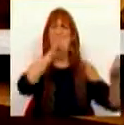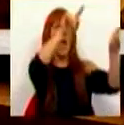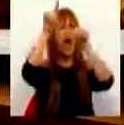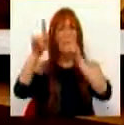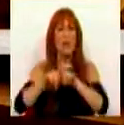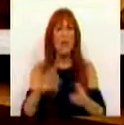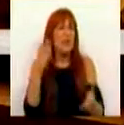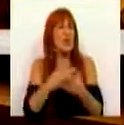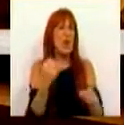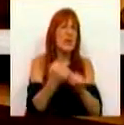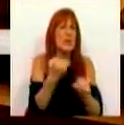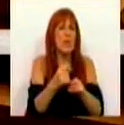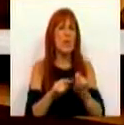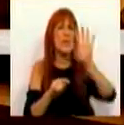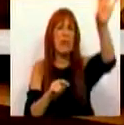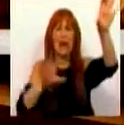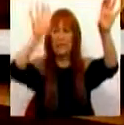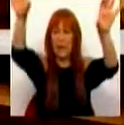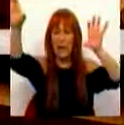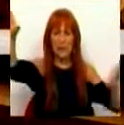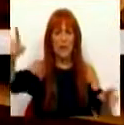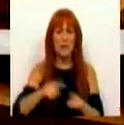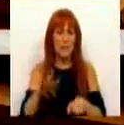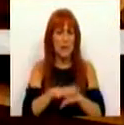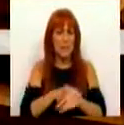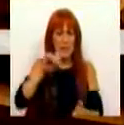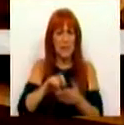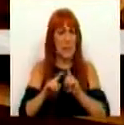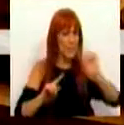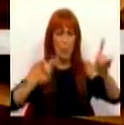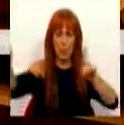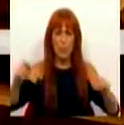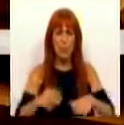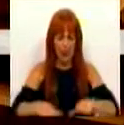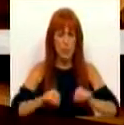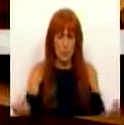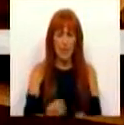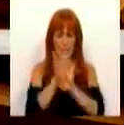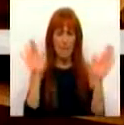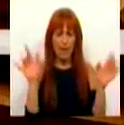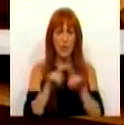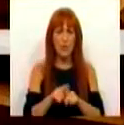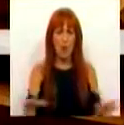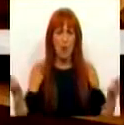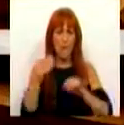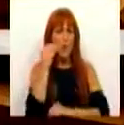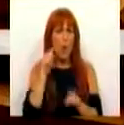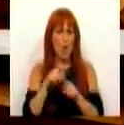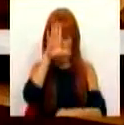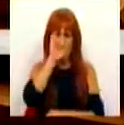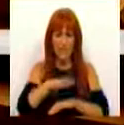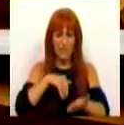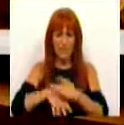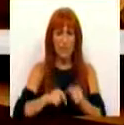autarquias meros serviços desconcentrados da administração central, assumindo claramente uma nova forma de